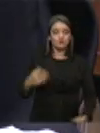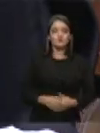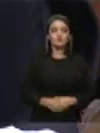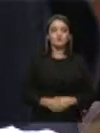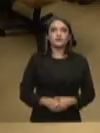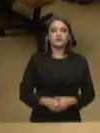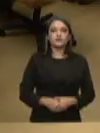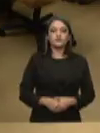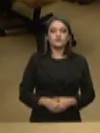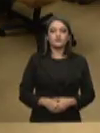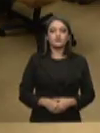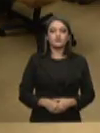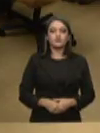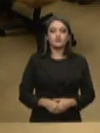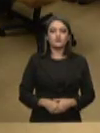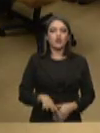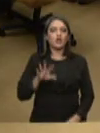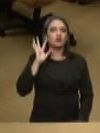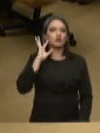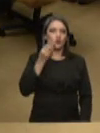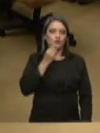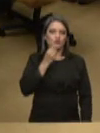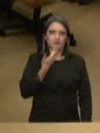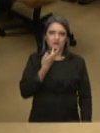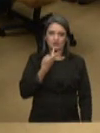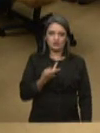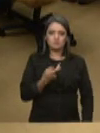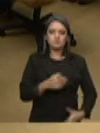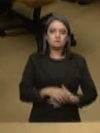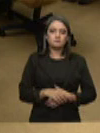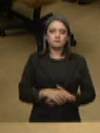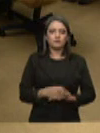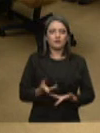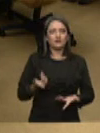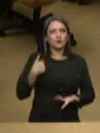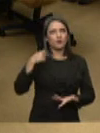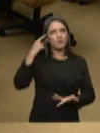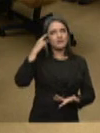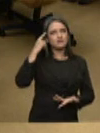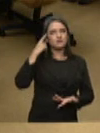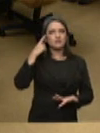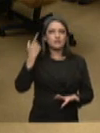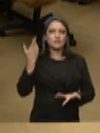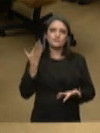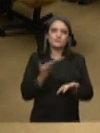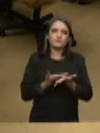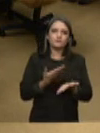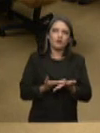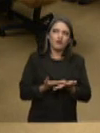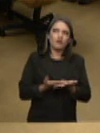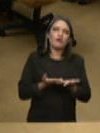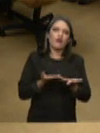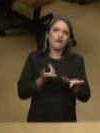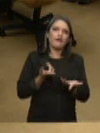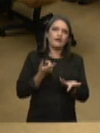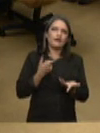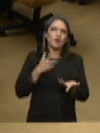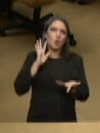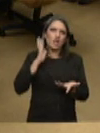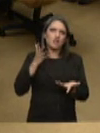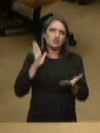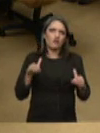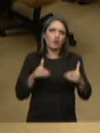Fachin. A reflexão que fiz e que me levou a acompanhar a Vossa Excelência foi